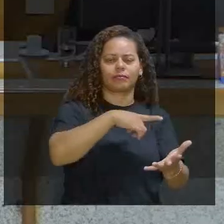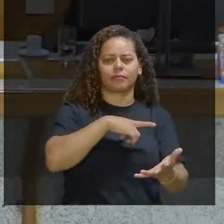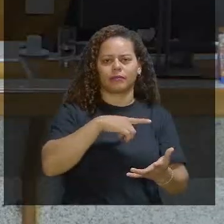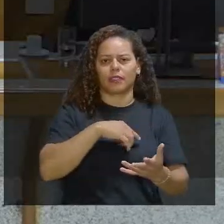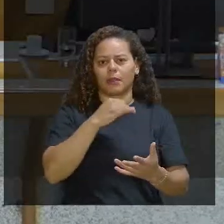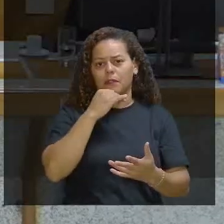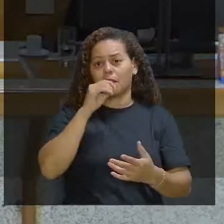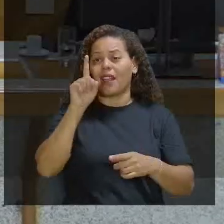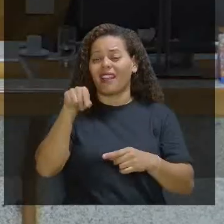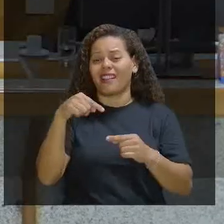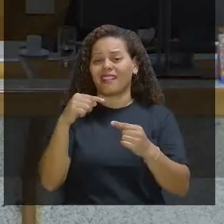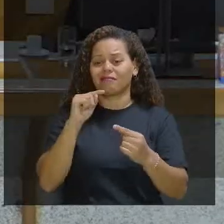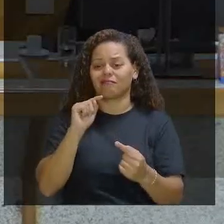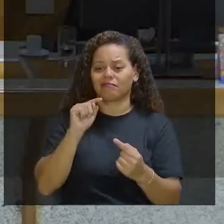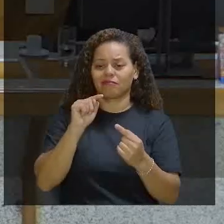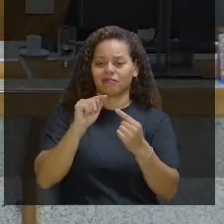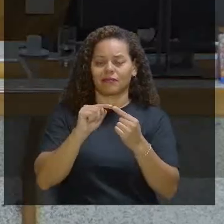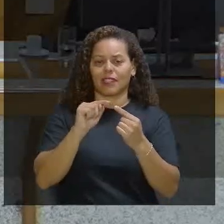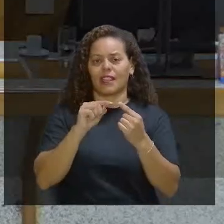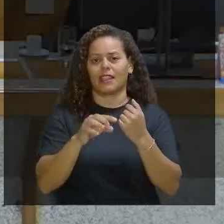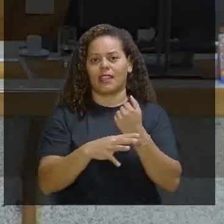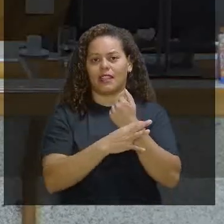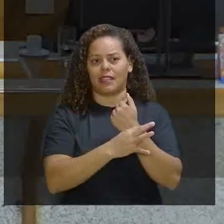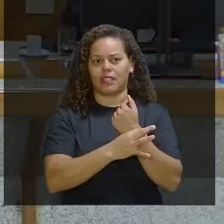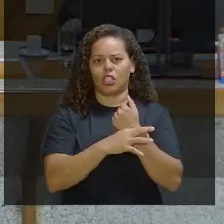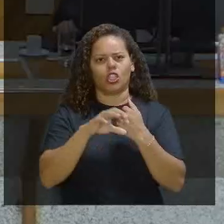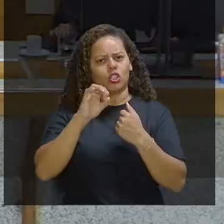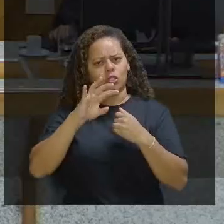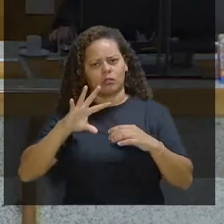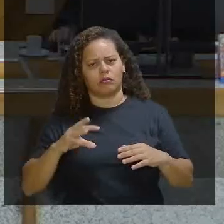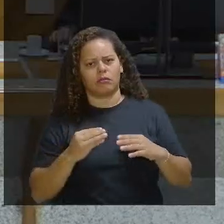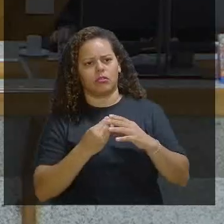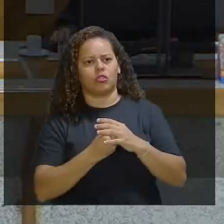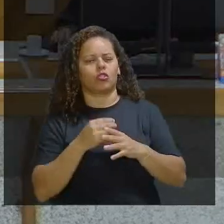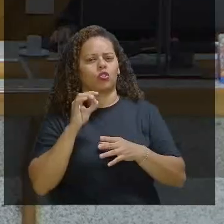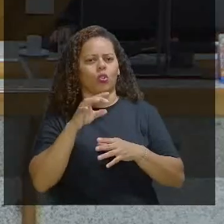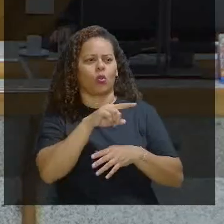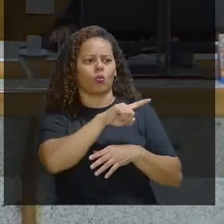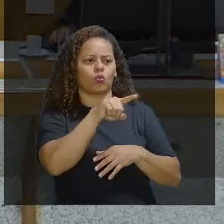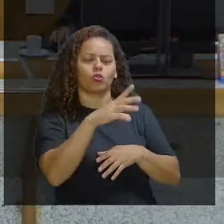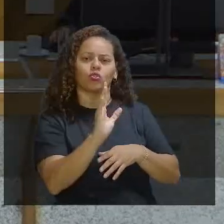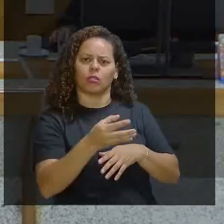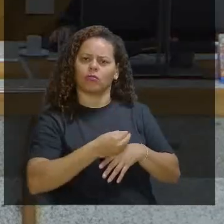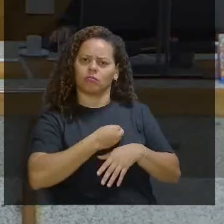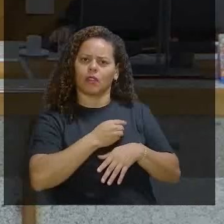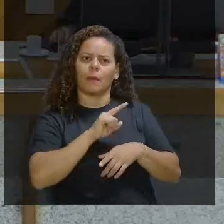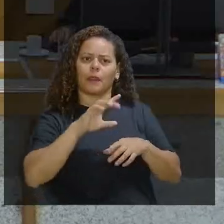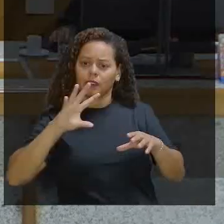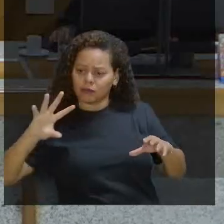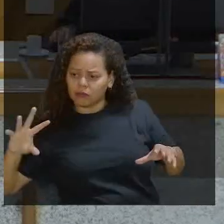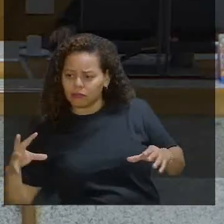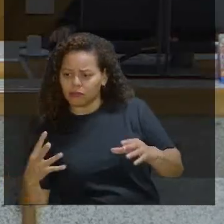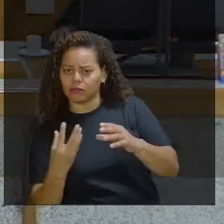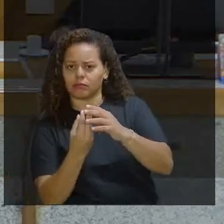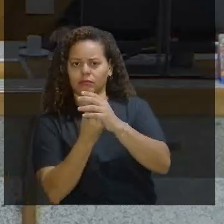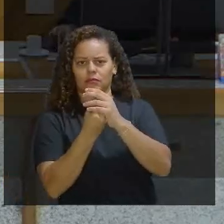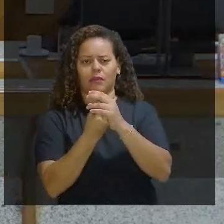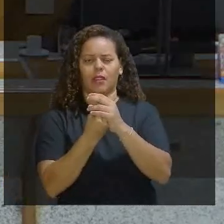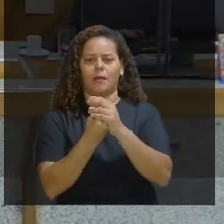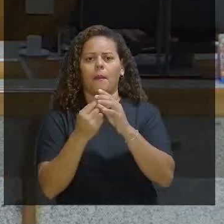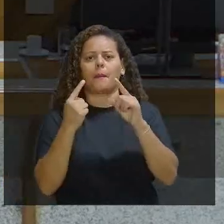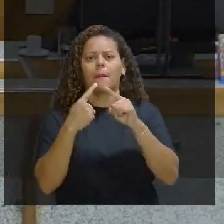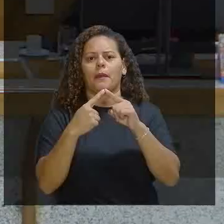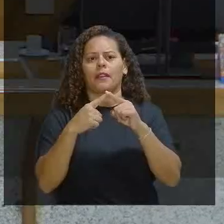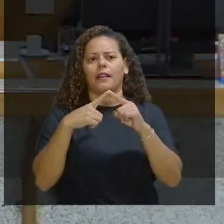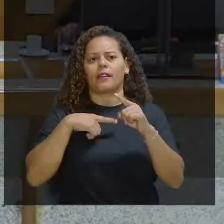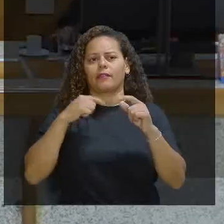de garantias para incluí-la não apenas em um dos núcleos existentes, mas também para